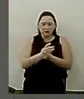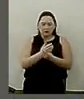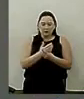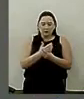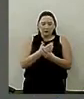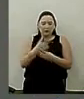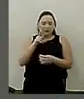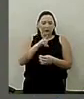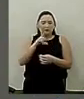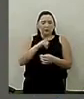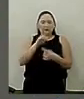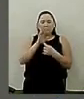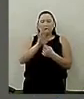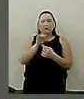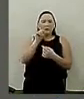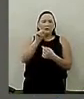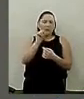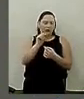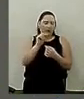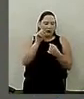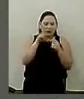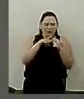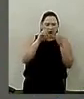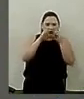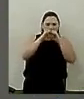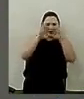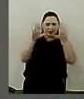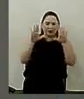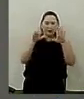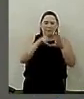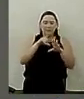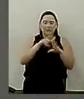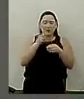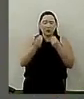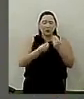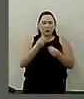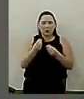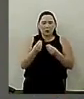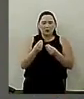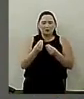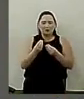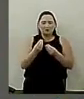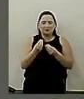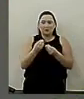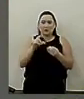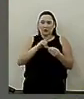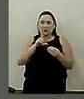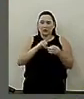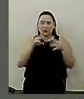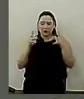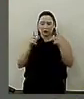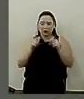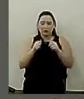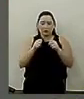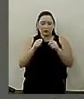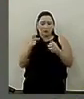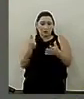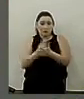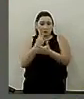Isso expressa uma tendência armeniana pentecostal de ver a ação maligna em todos os